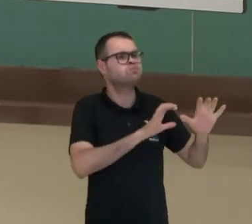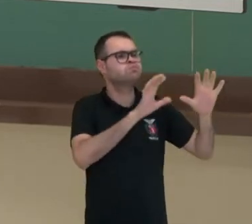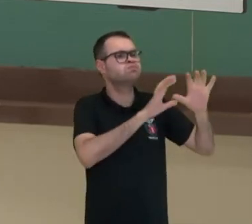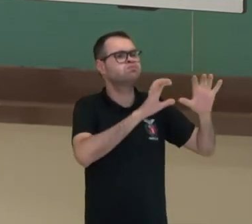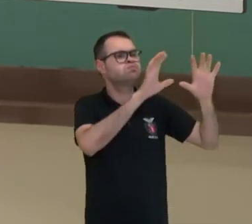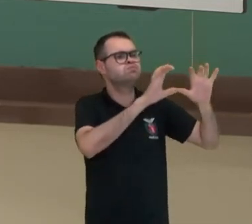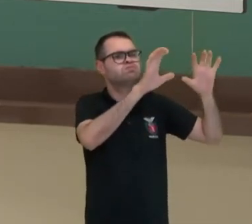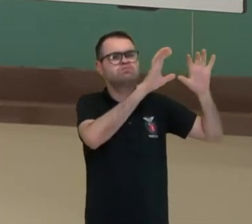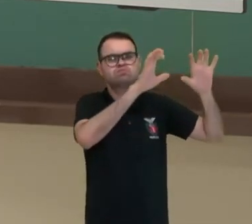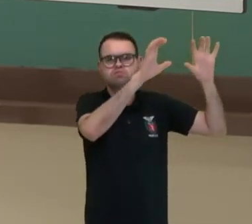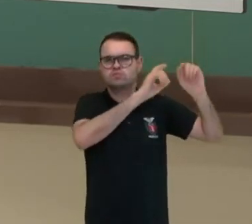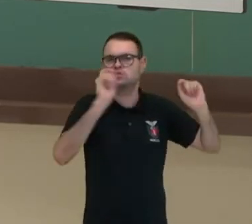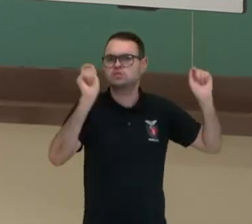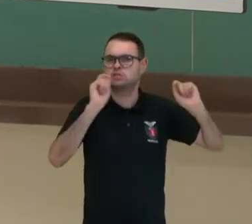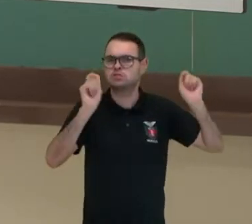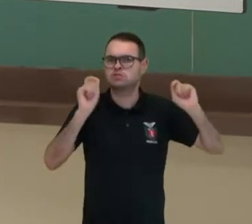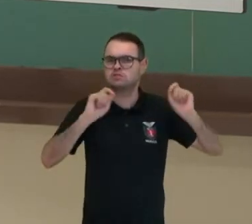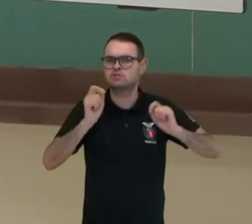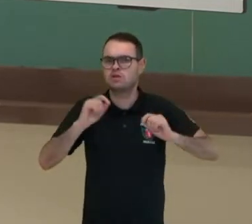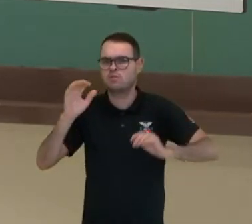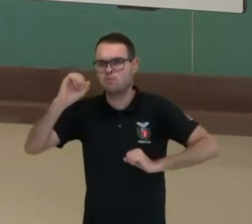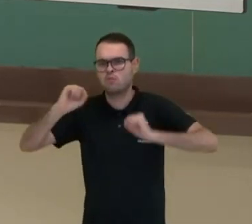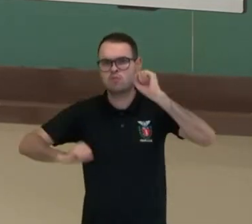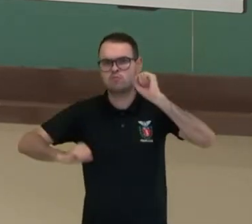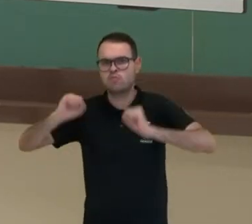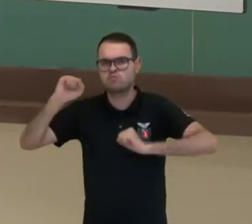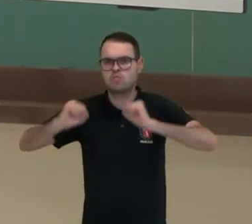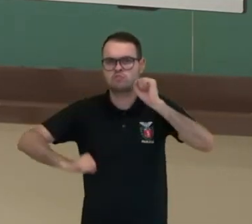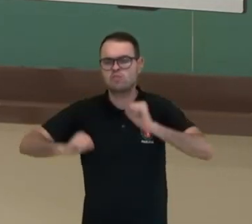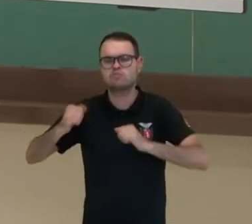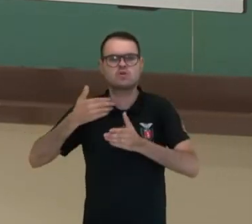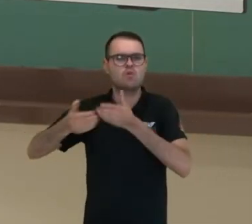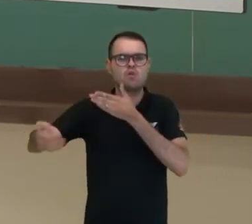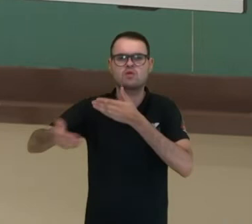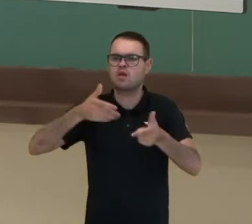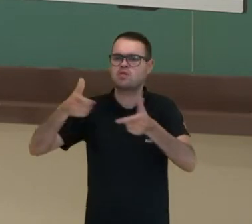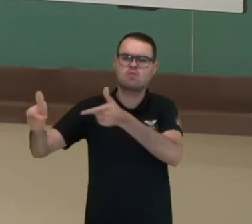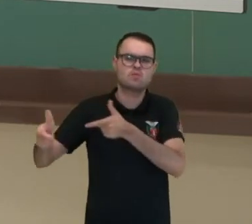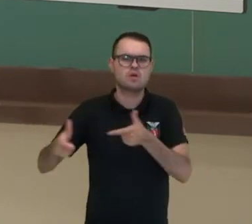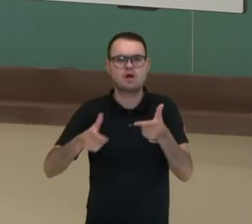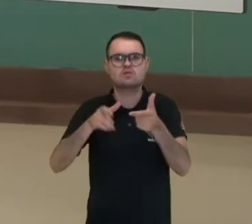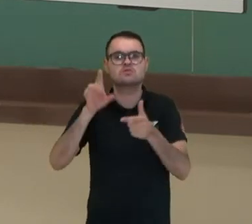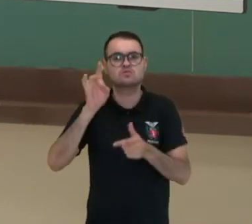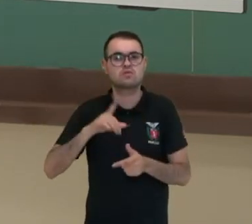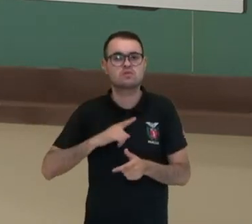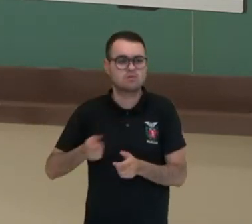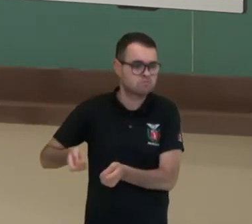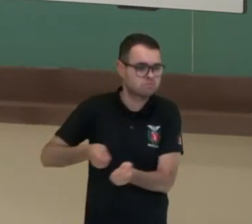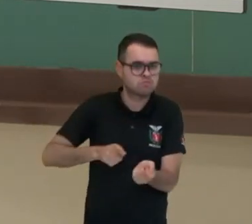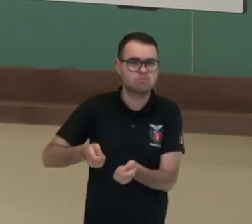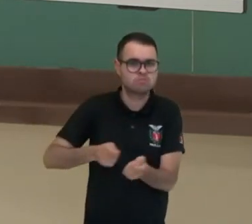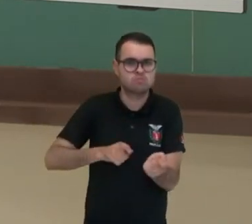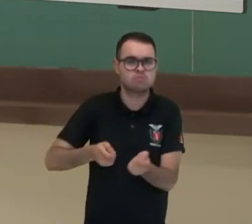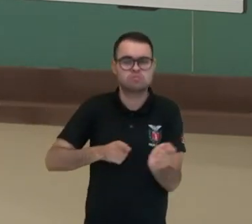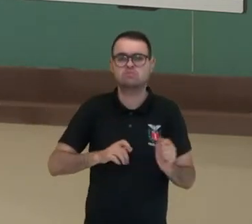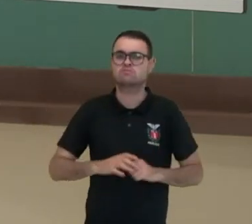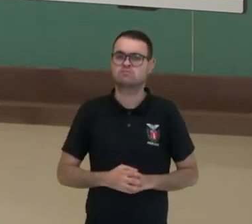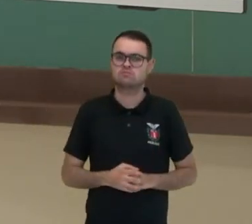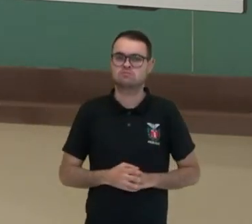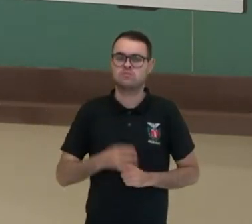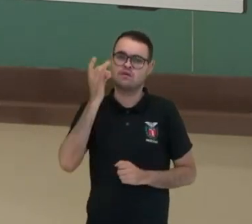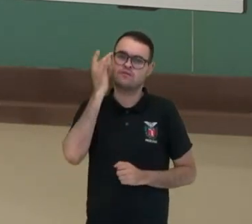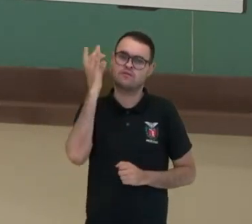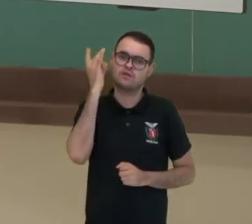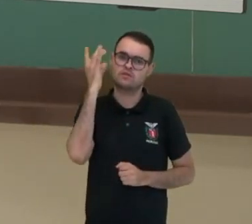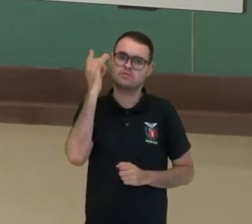água, você poderia então movimentar essas máquinas em qualquer lugar, bastava você ter um suprimento de carvão. Isso facilitou